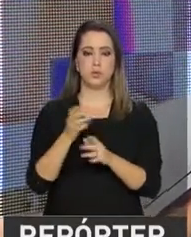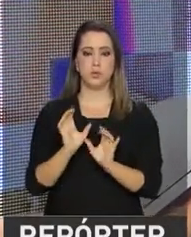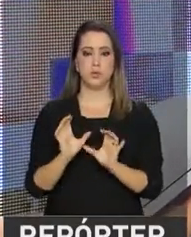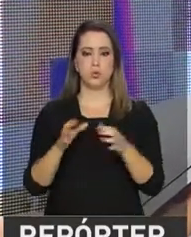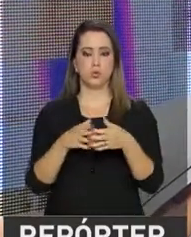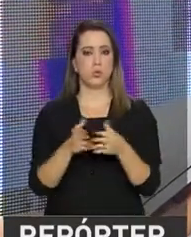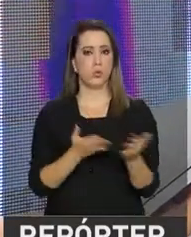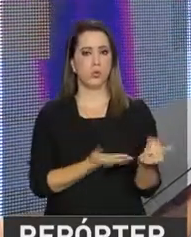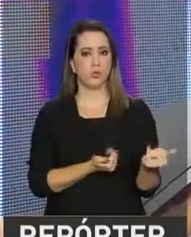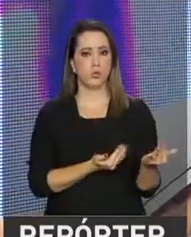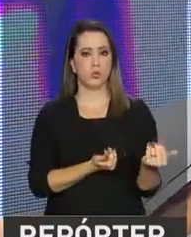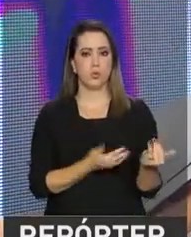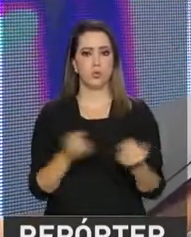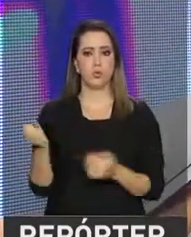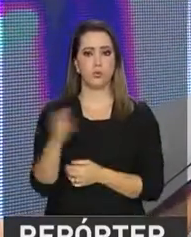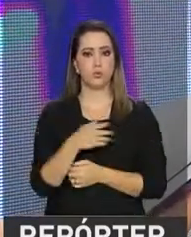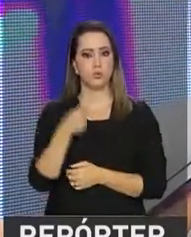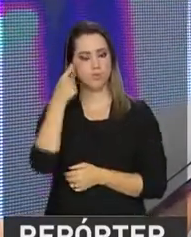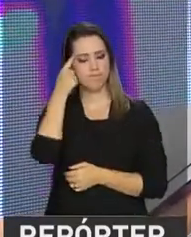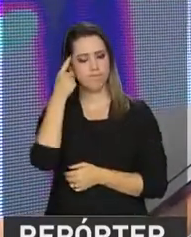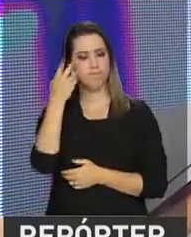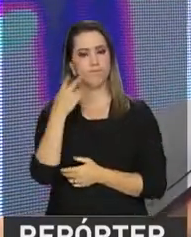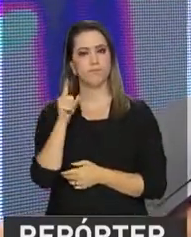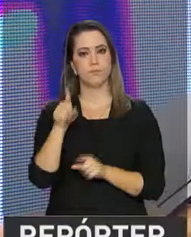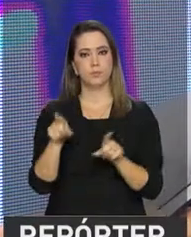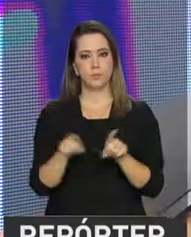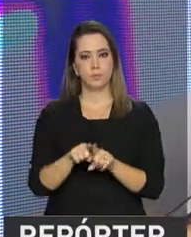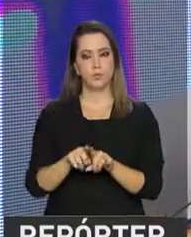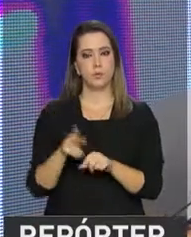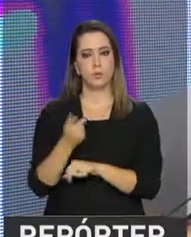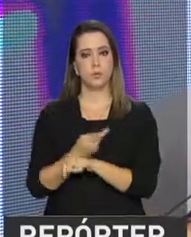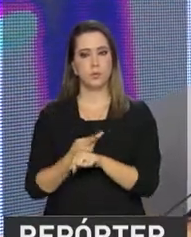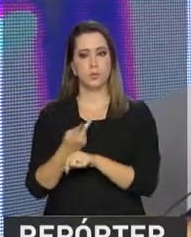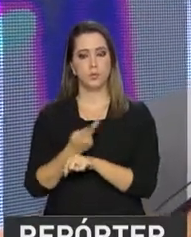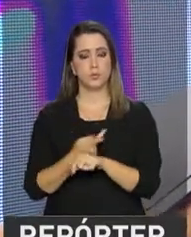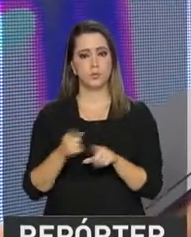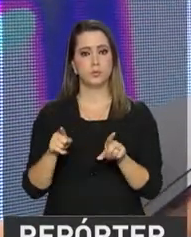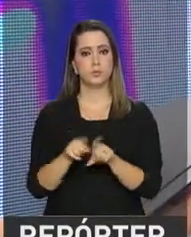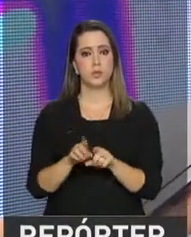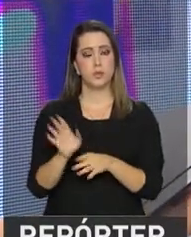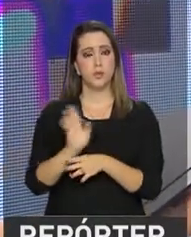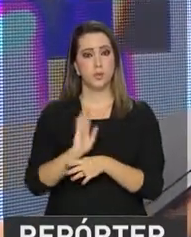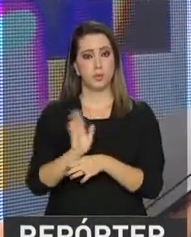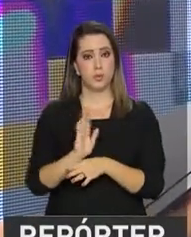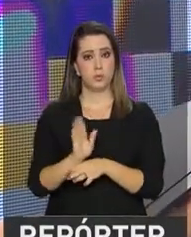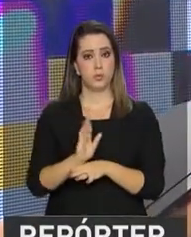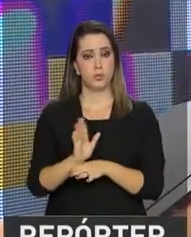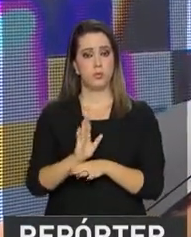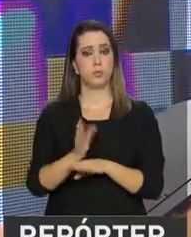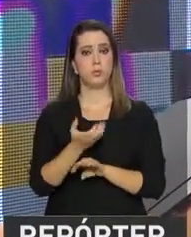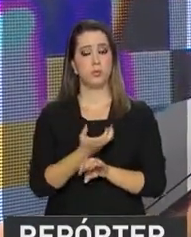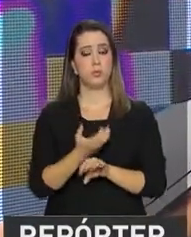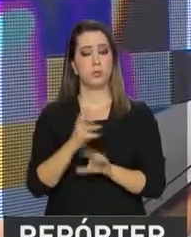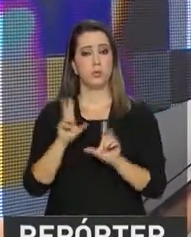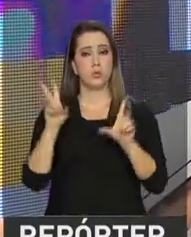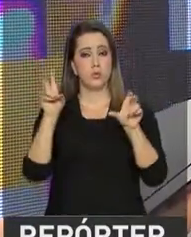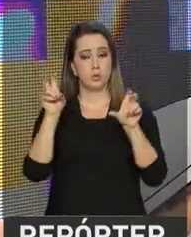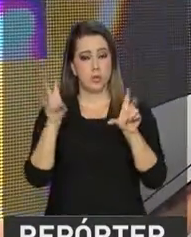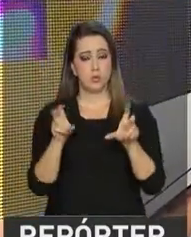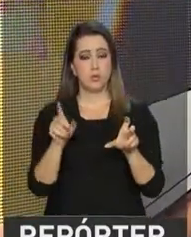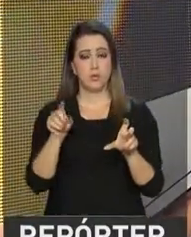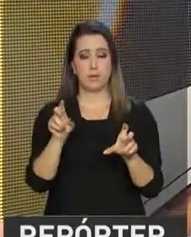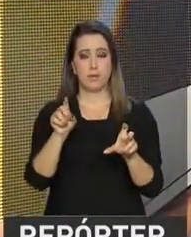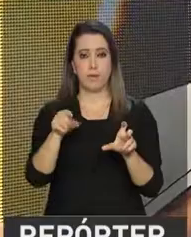realizadores jovens, novos talentos. Também procuramos tratar a questão da produção de conteúdo infantil. Temos